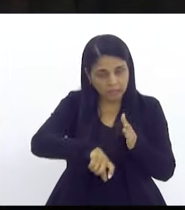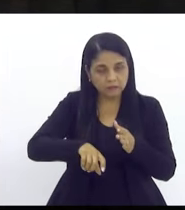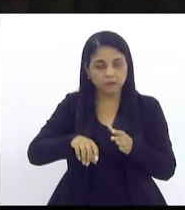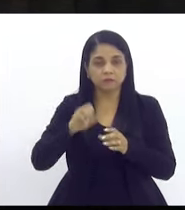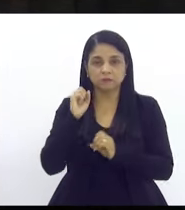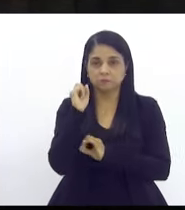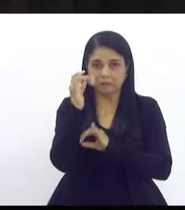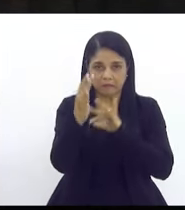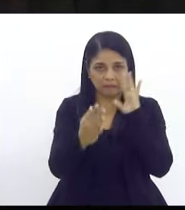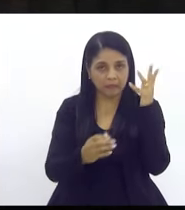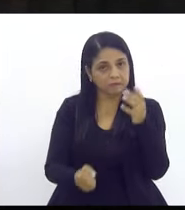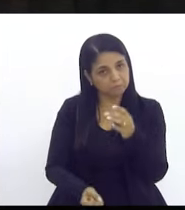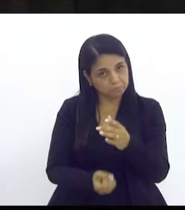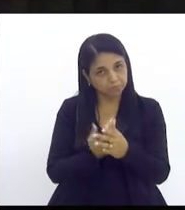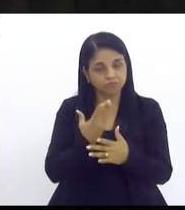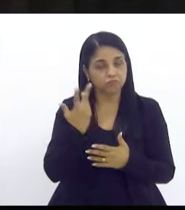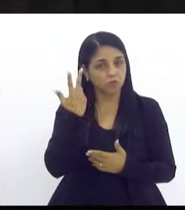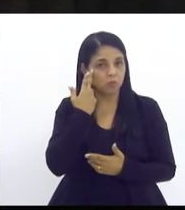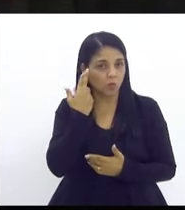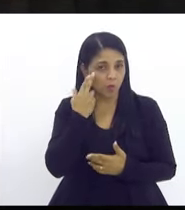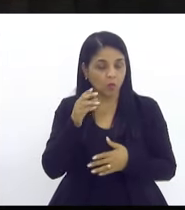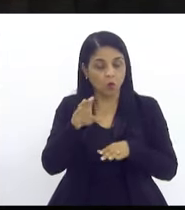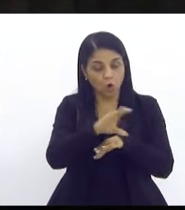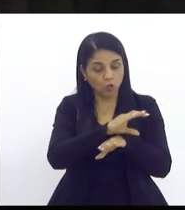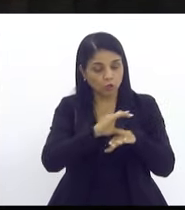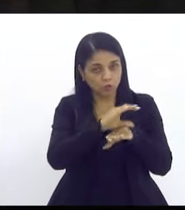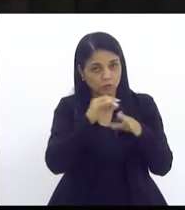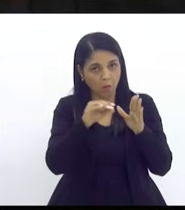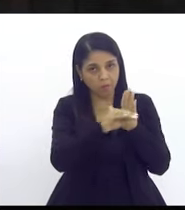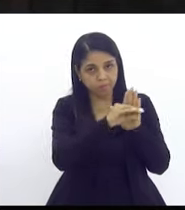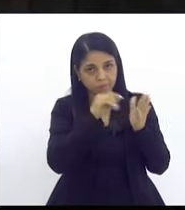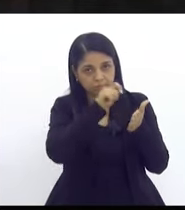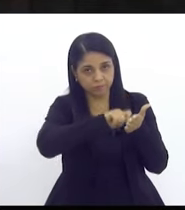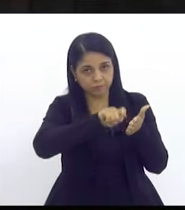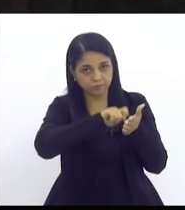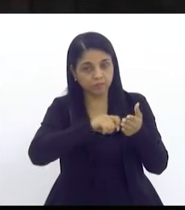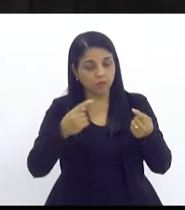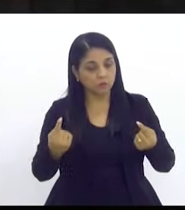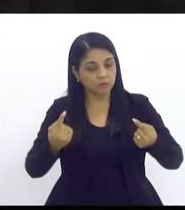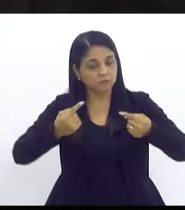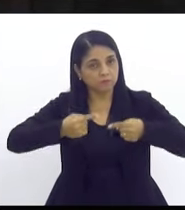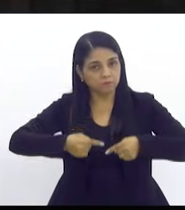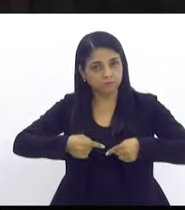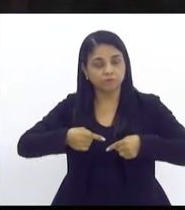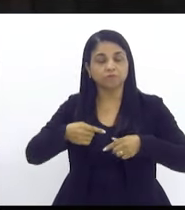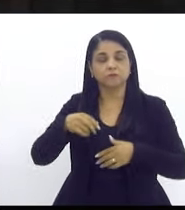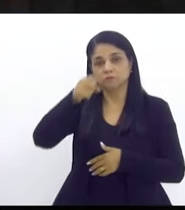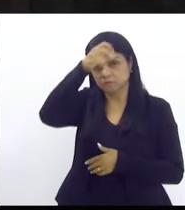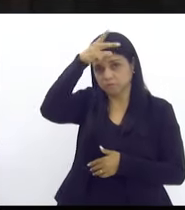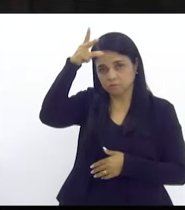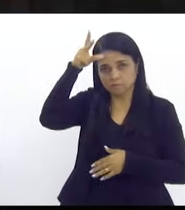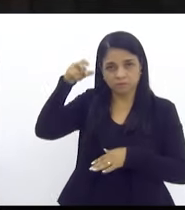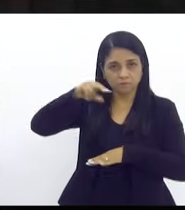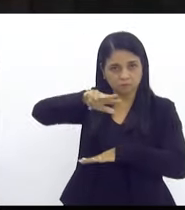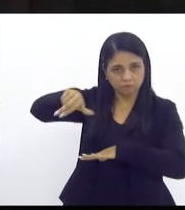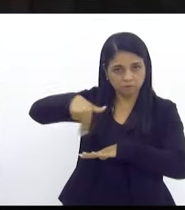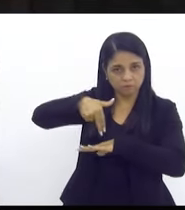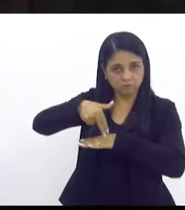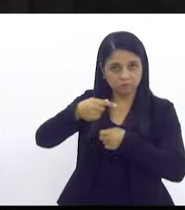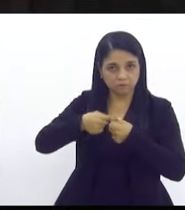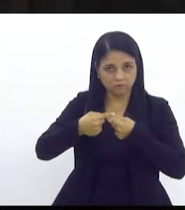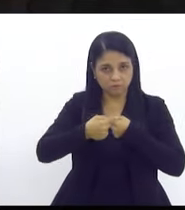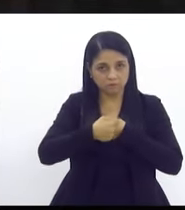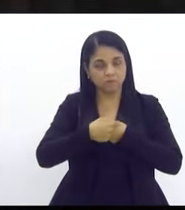porque está escrito na Constituição que é atribuição concorrente, União, estados e municípios, legislar sobre